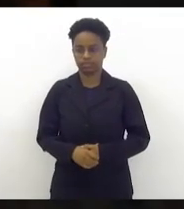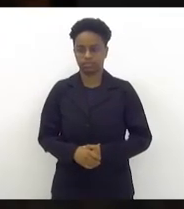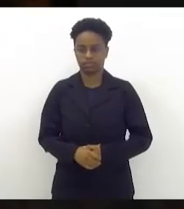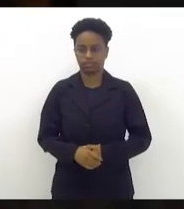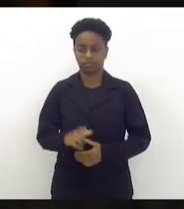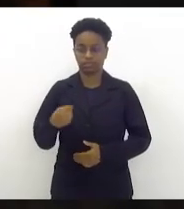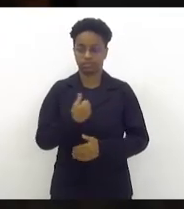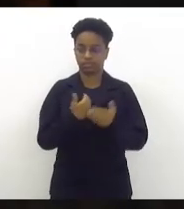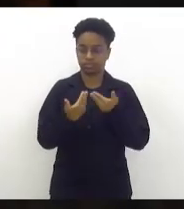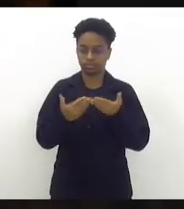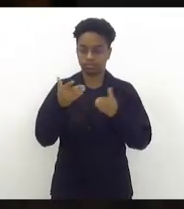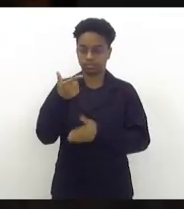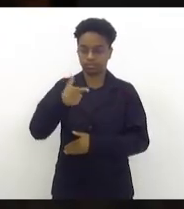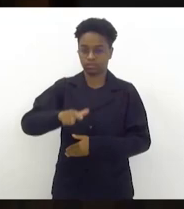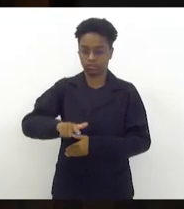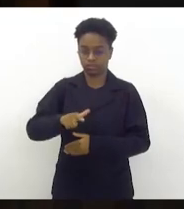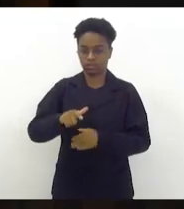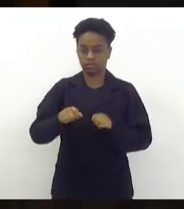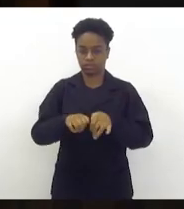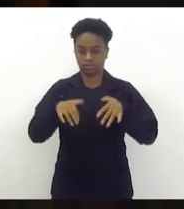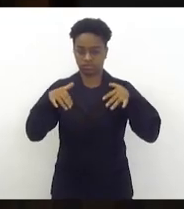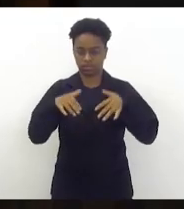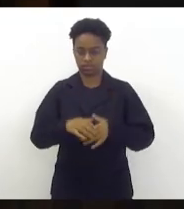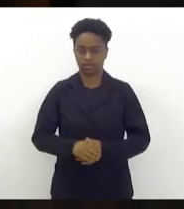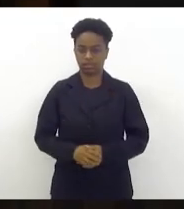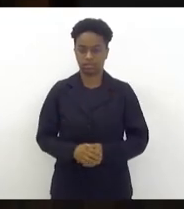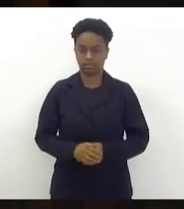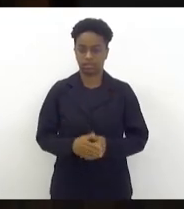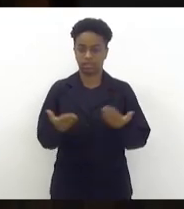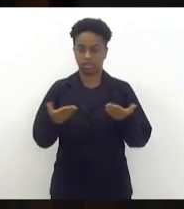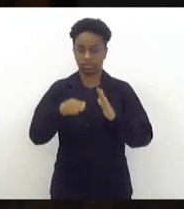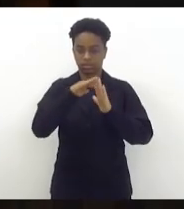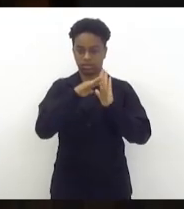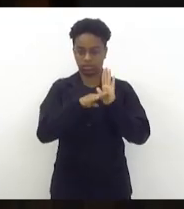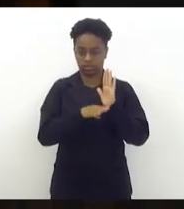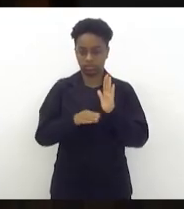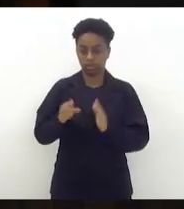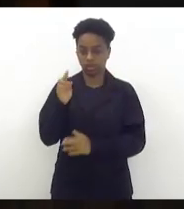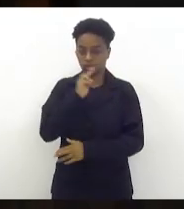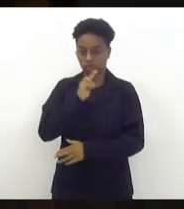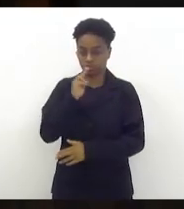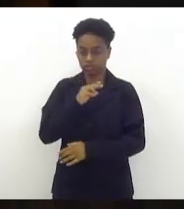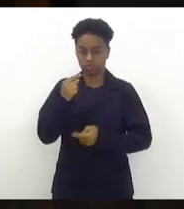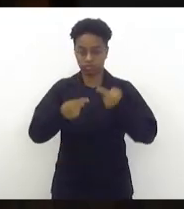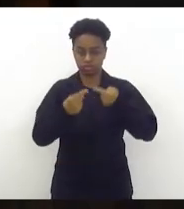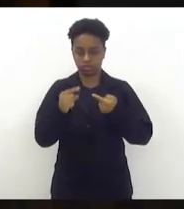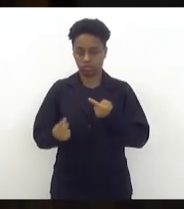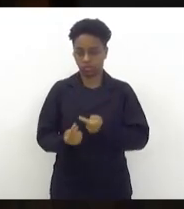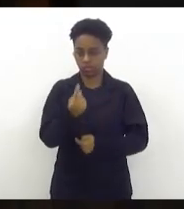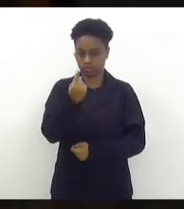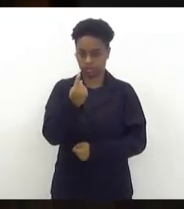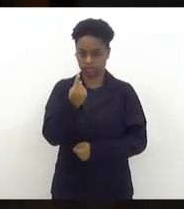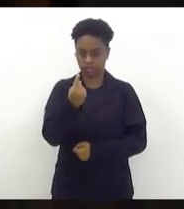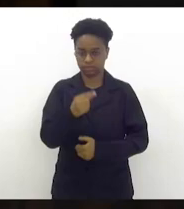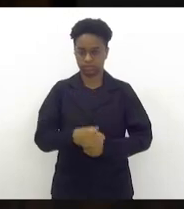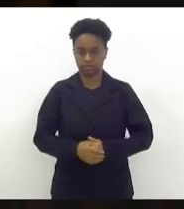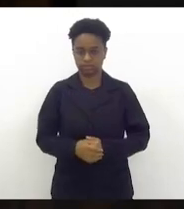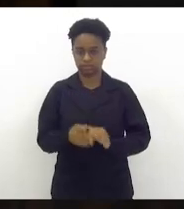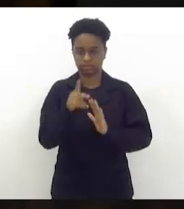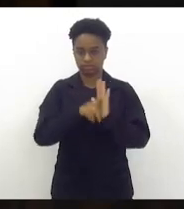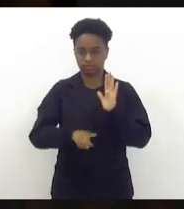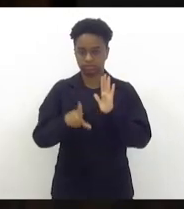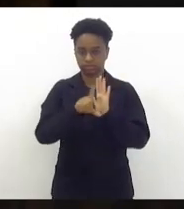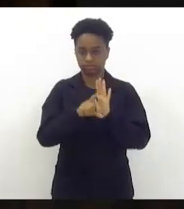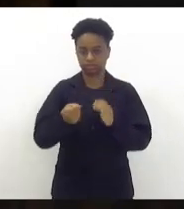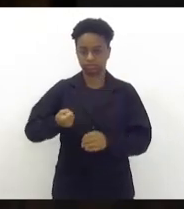Está reaberta a sessão. Passa a ordem do dia. Em regime de urgência, em discussão única, projeto